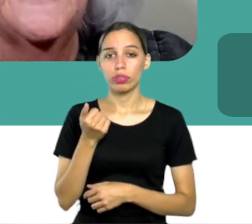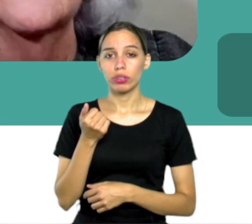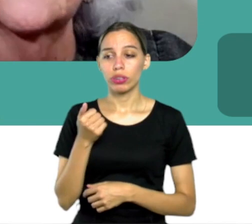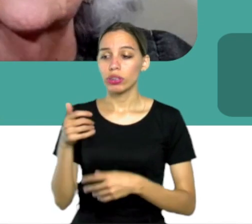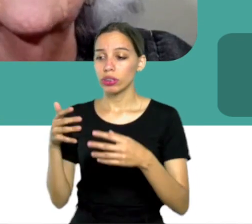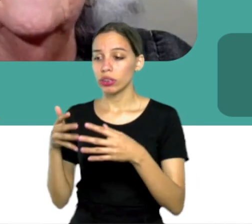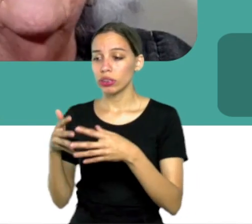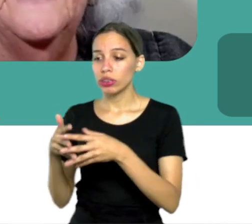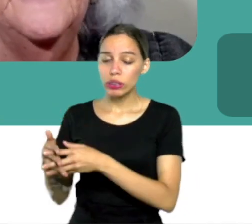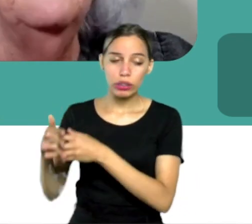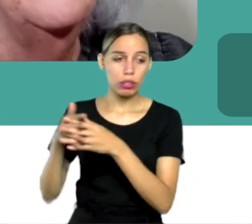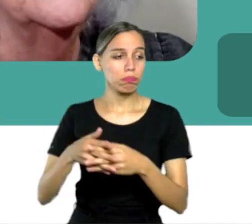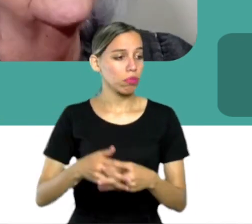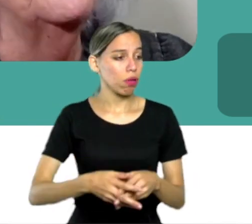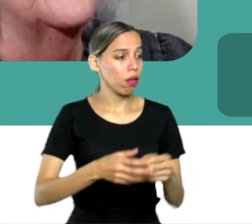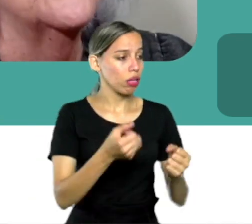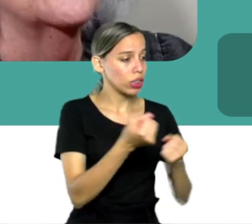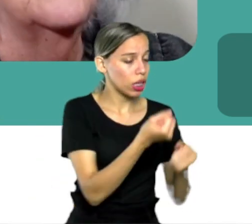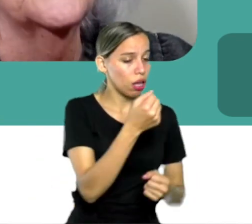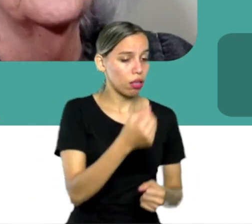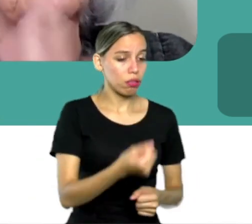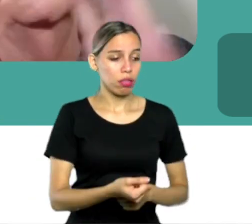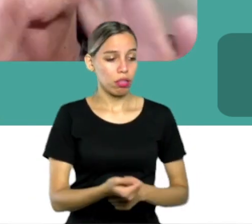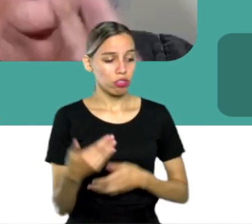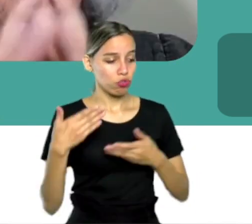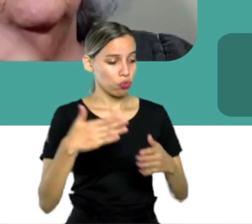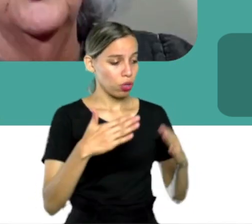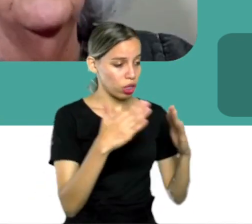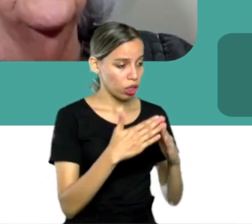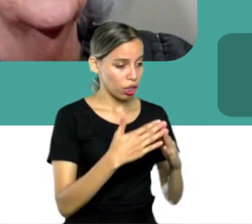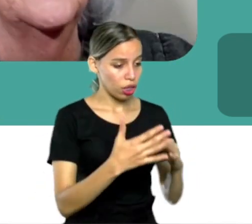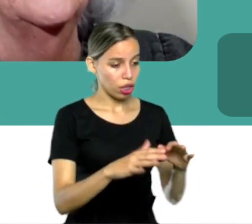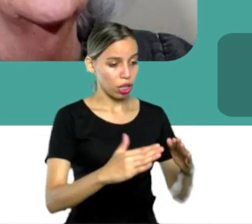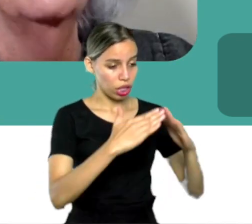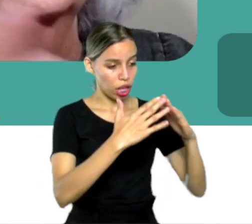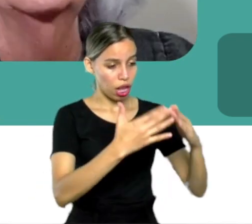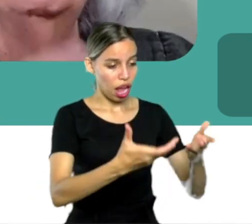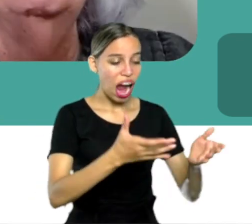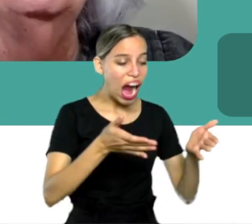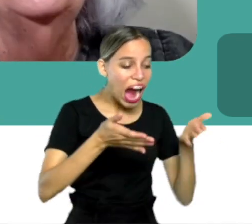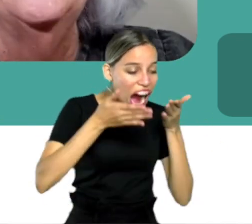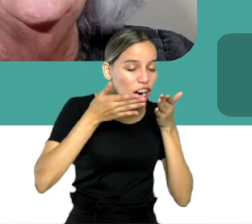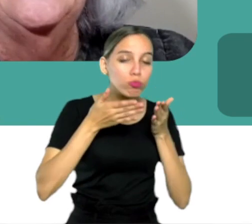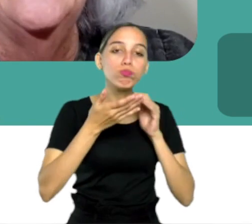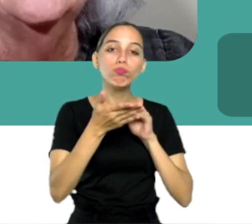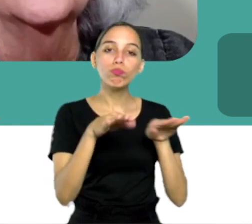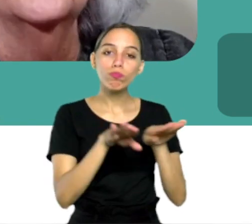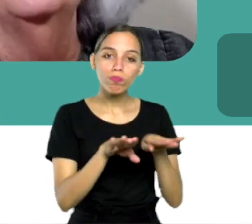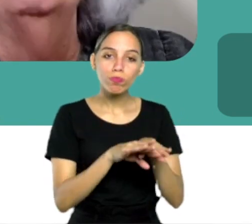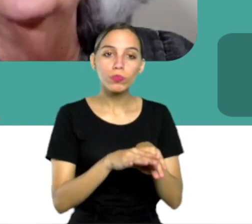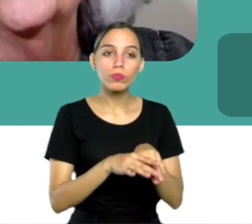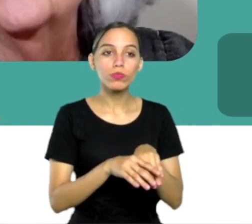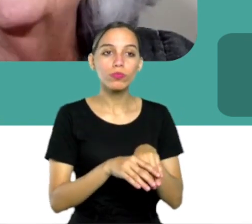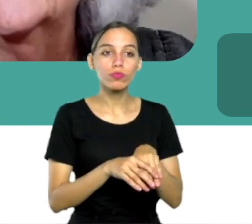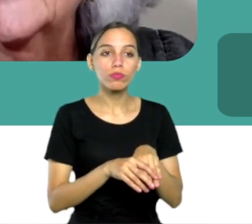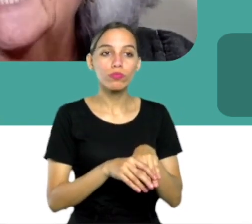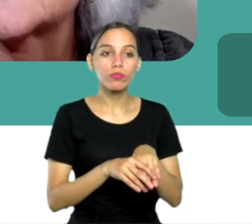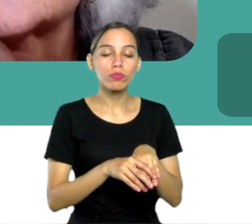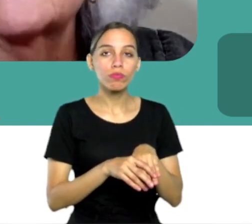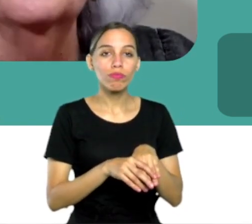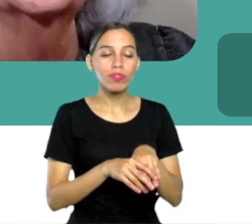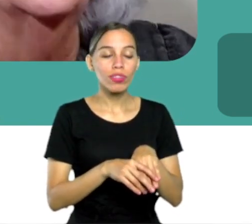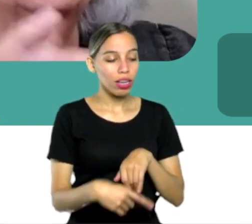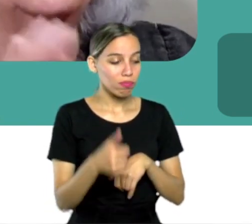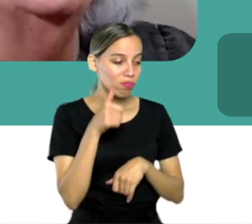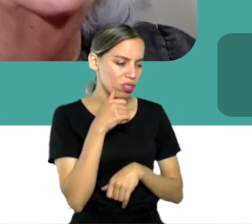própria casa. Ele pensou um pouco, achou que não estava bom, com certeza, né? Falou assim: aí ela comeu a própria